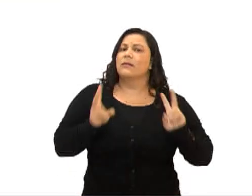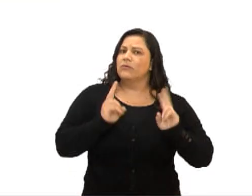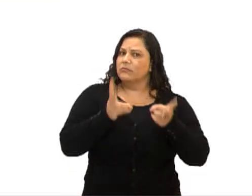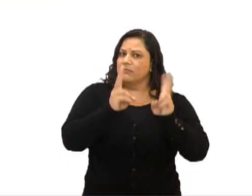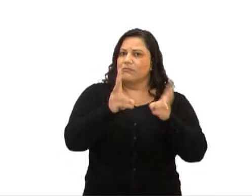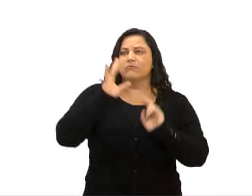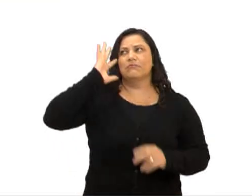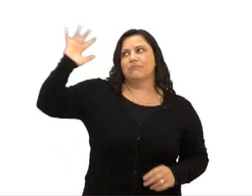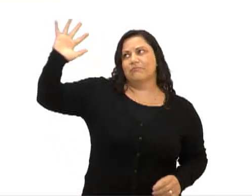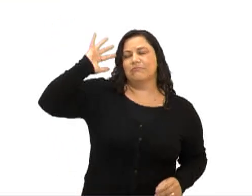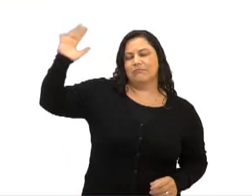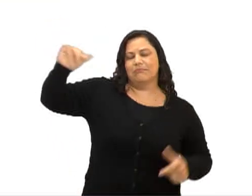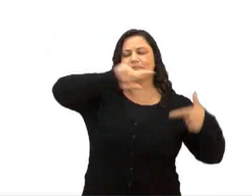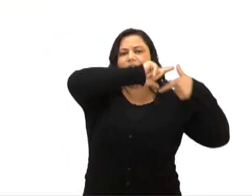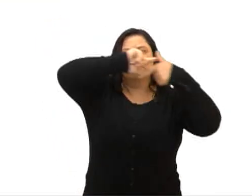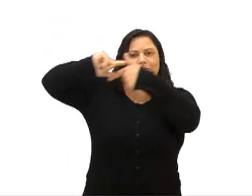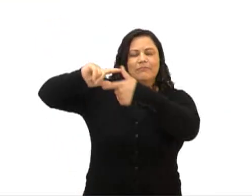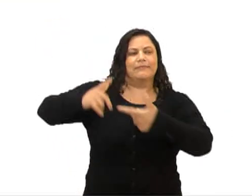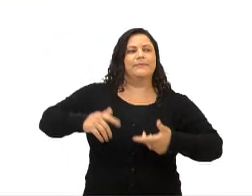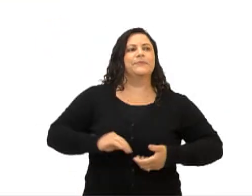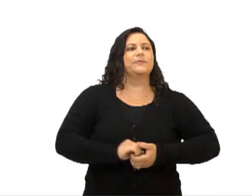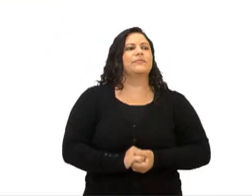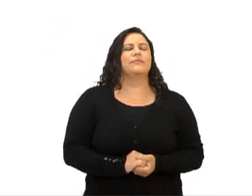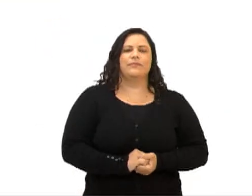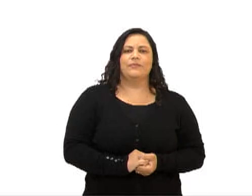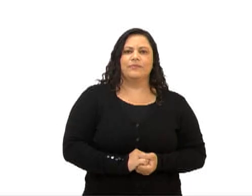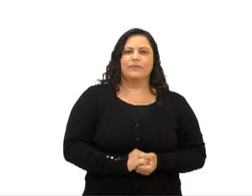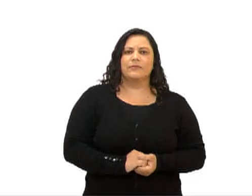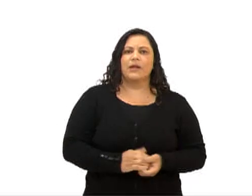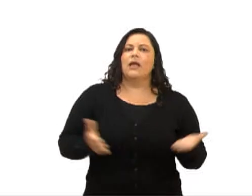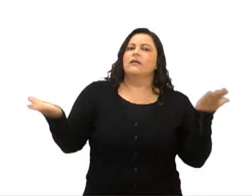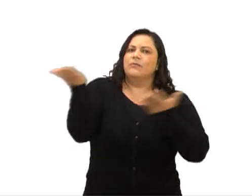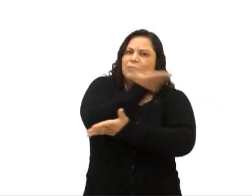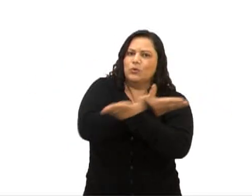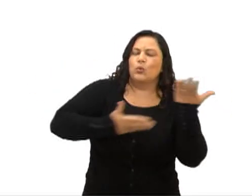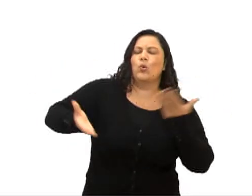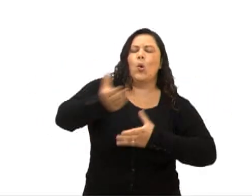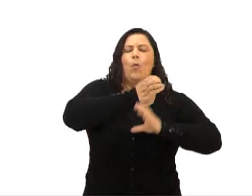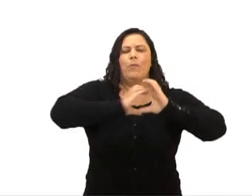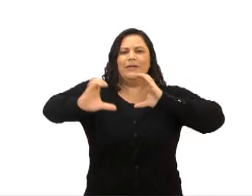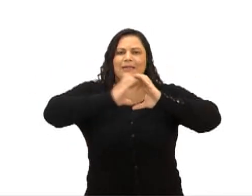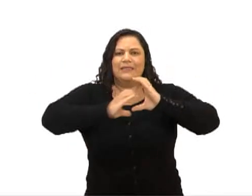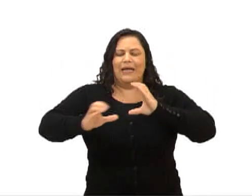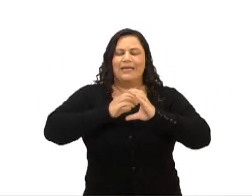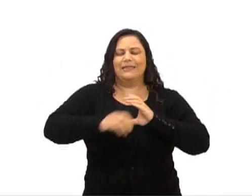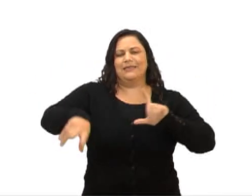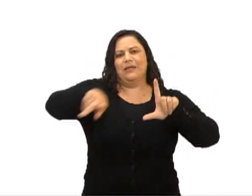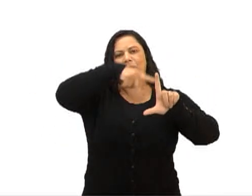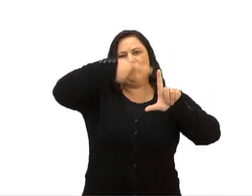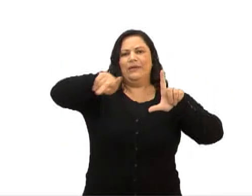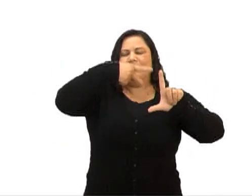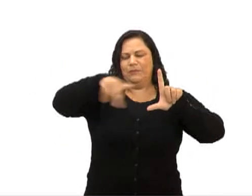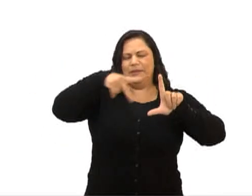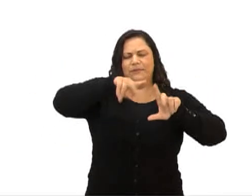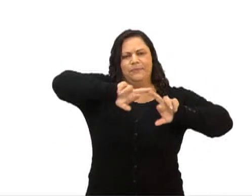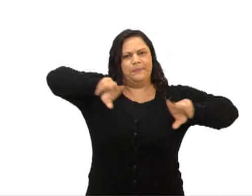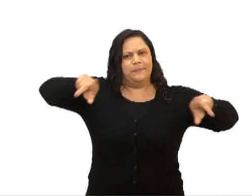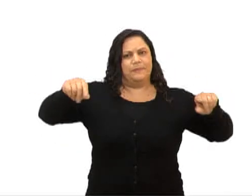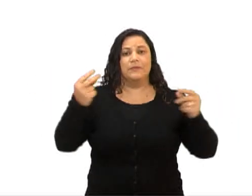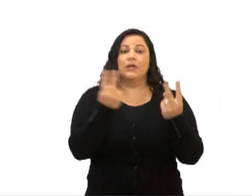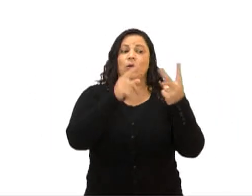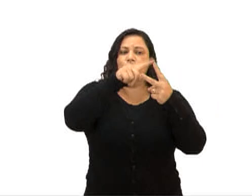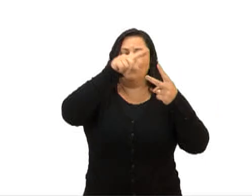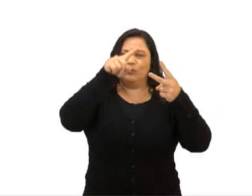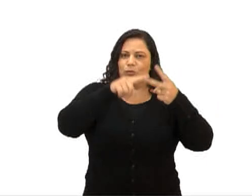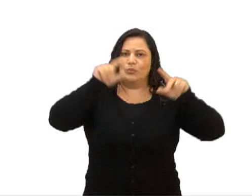sobre a tirinha. Então, para haver uma comunicação entre os personagens da tirinha acima, foram formuladas 2 orações,